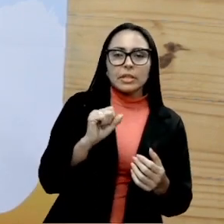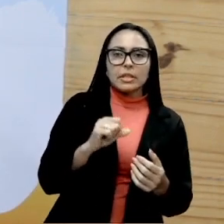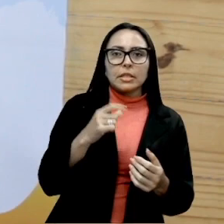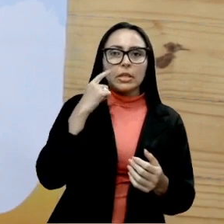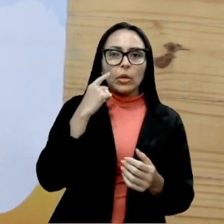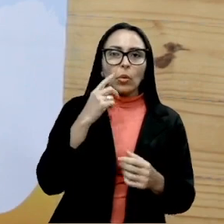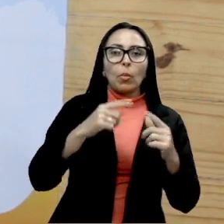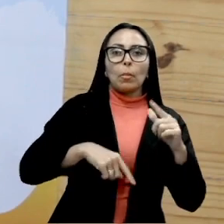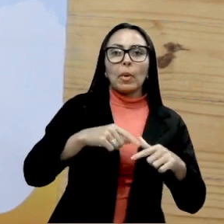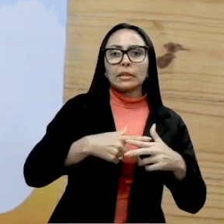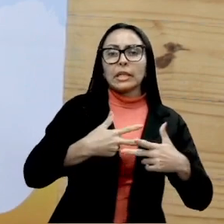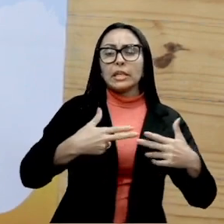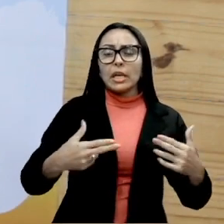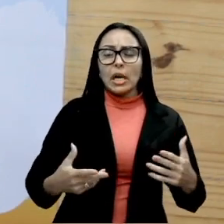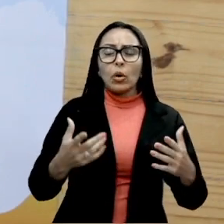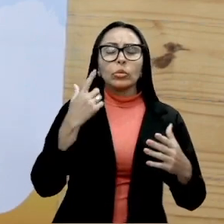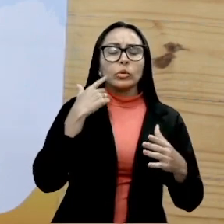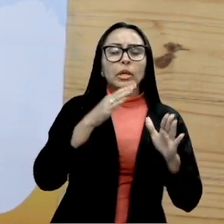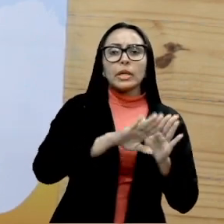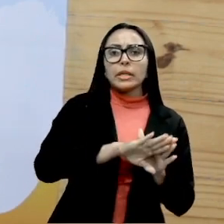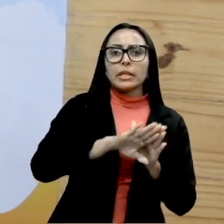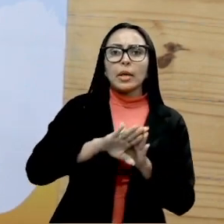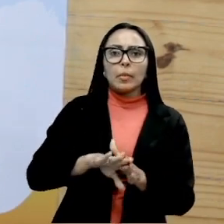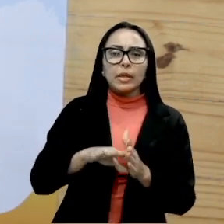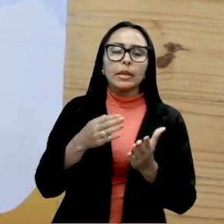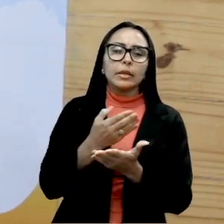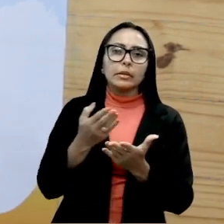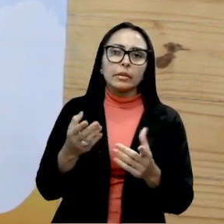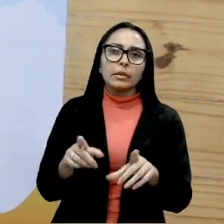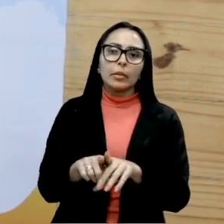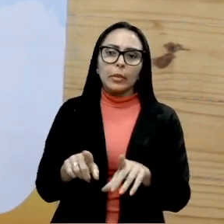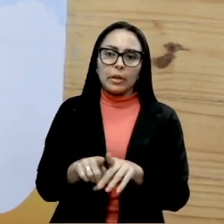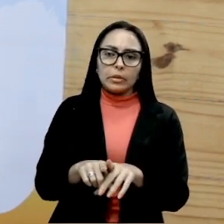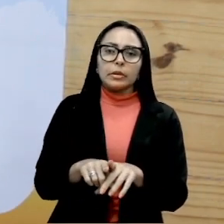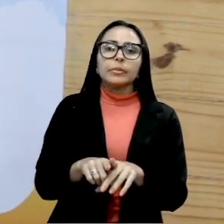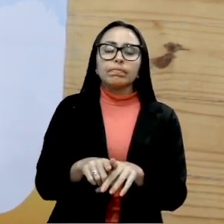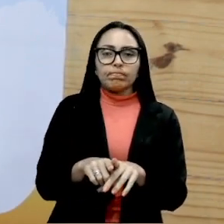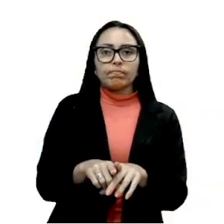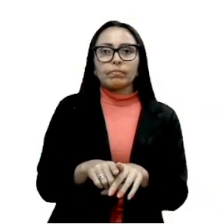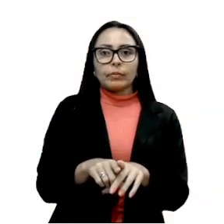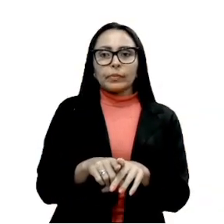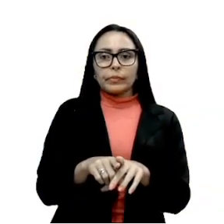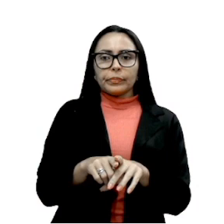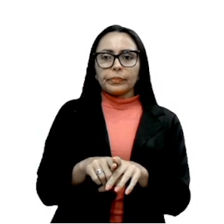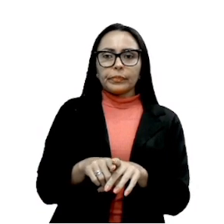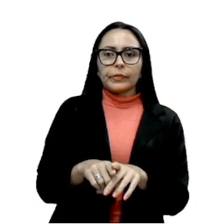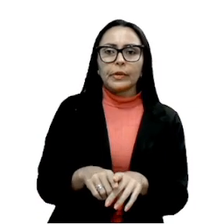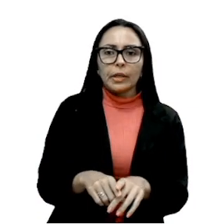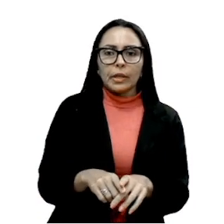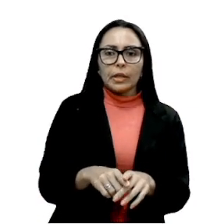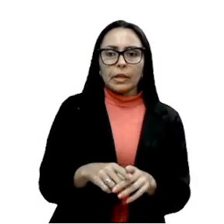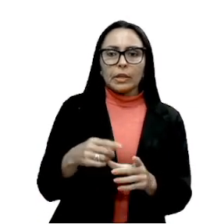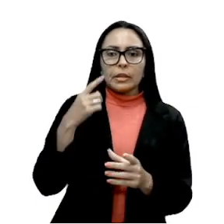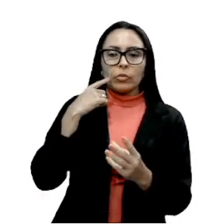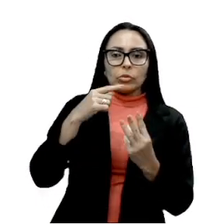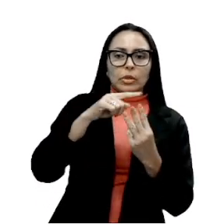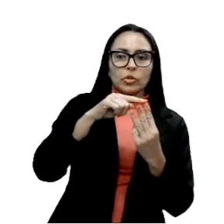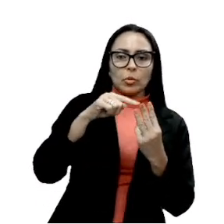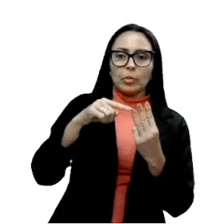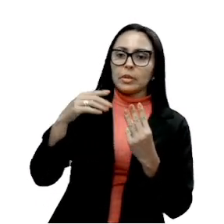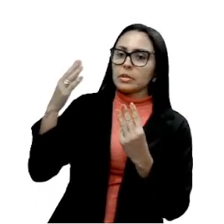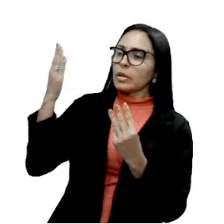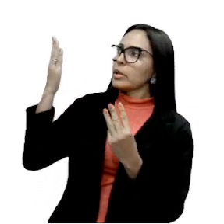vai ser produzido. Independente na TV, pode ser um filme, né? A gente tem aqui um filme, uma telenovela,